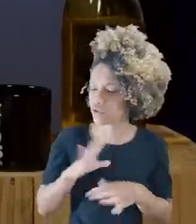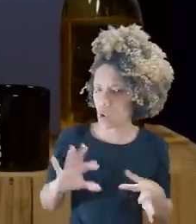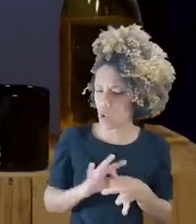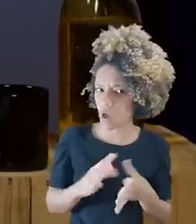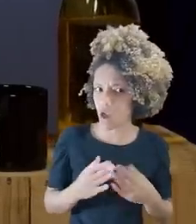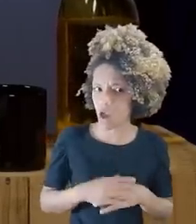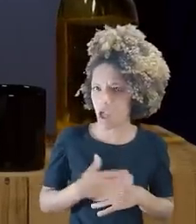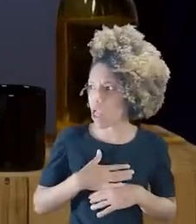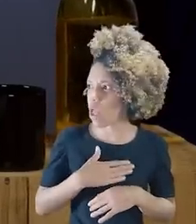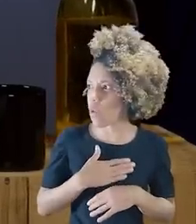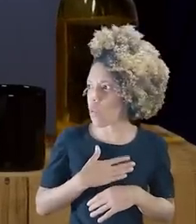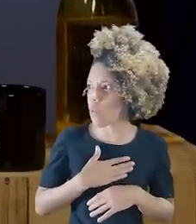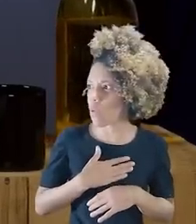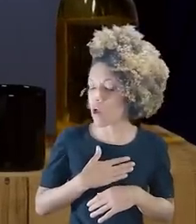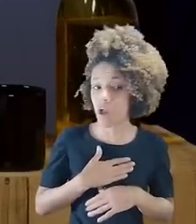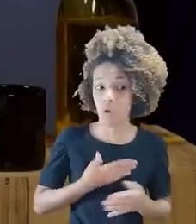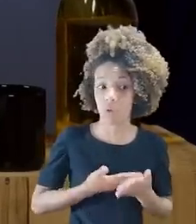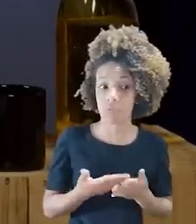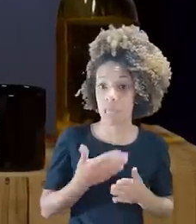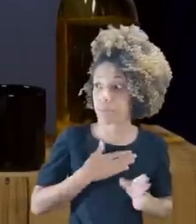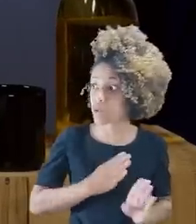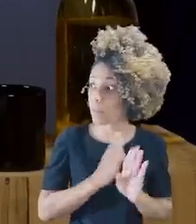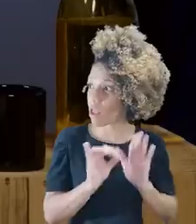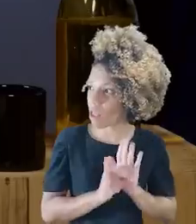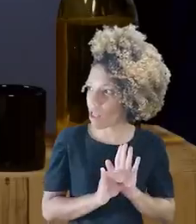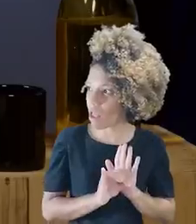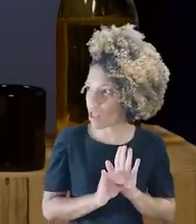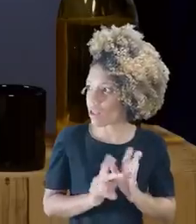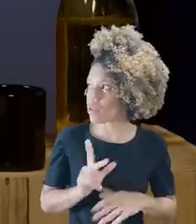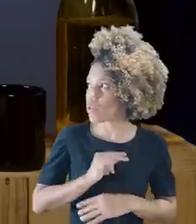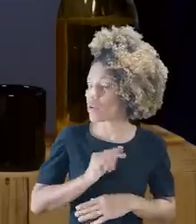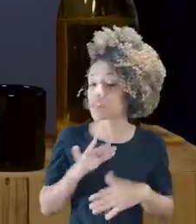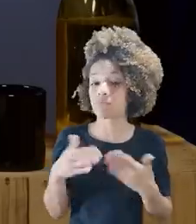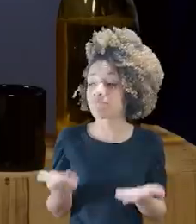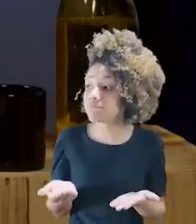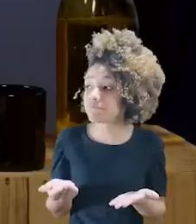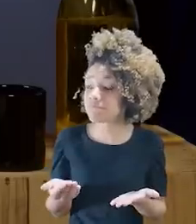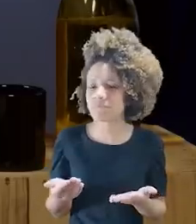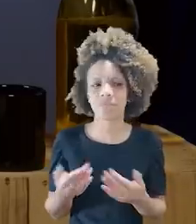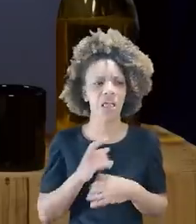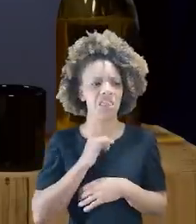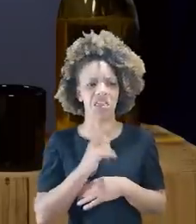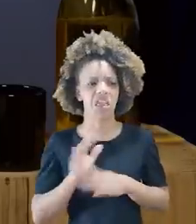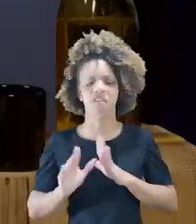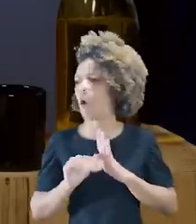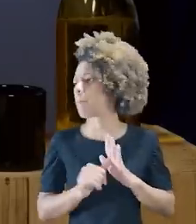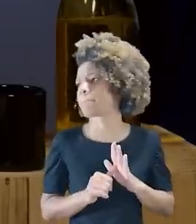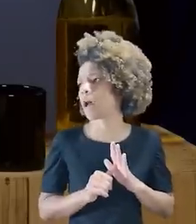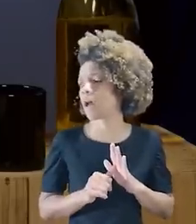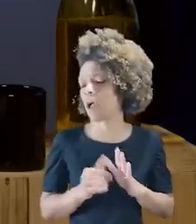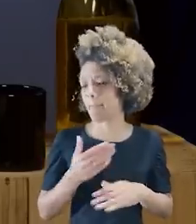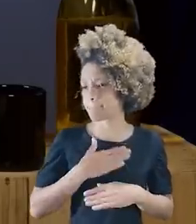falei gente sou eu eu comecei a descobrir minha identidade aí eu falei ninguém vai roubar me